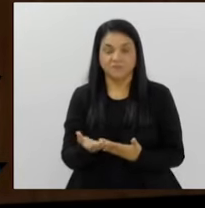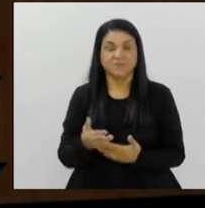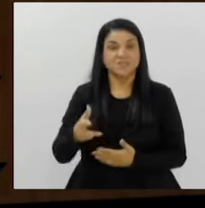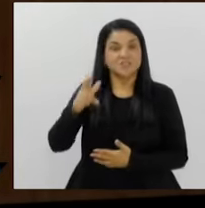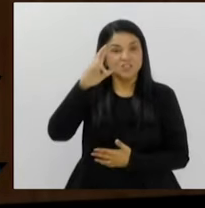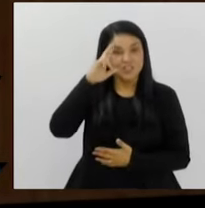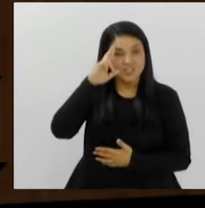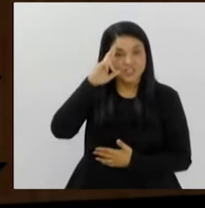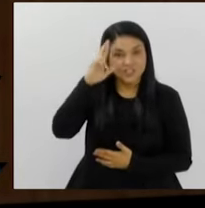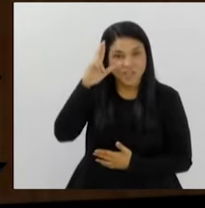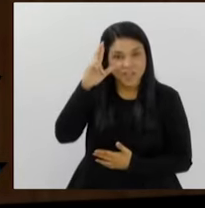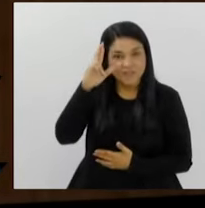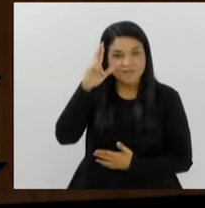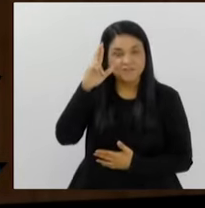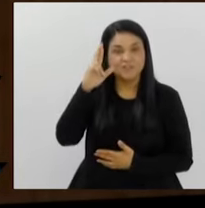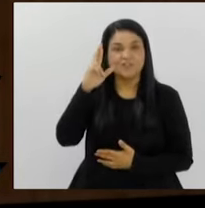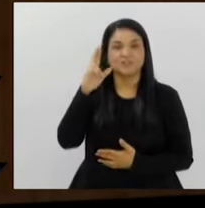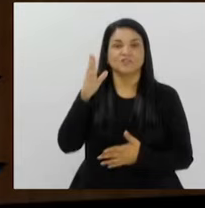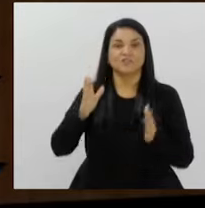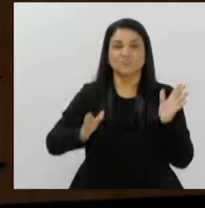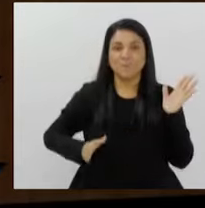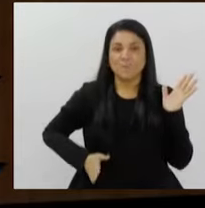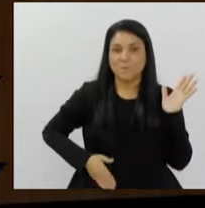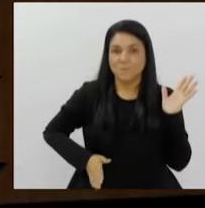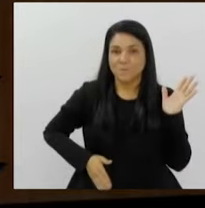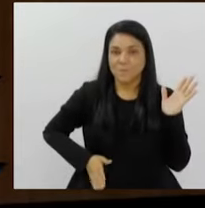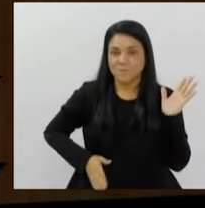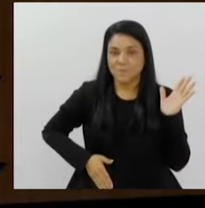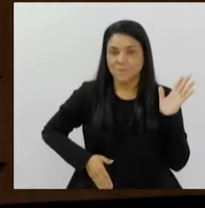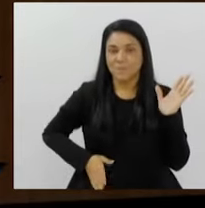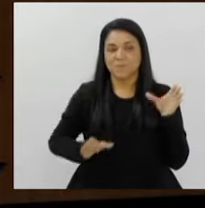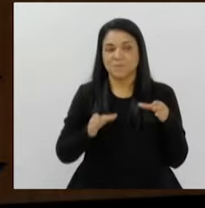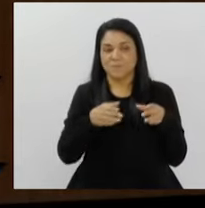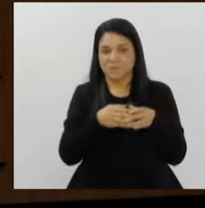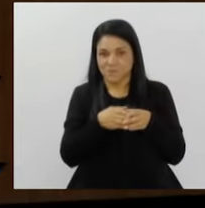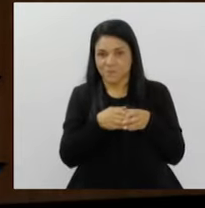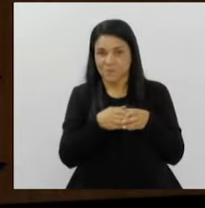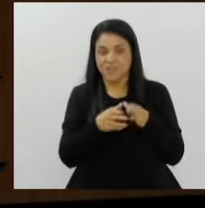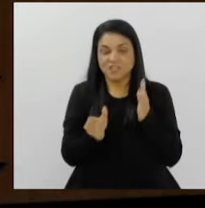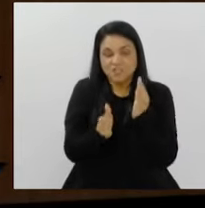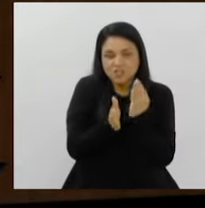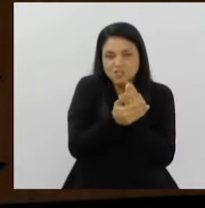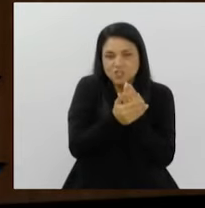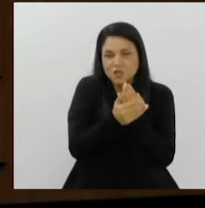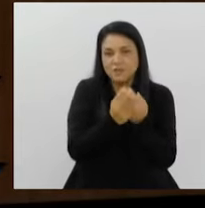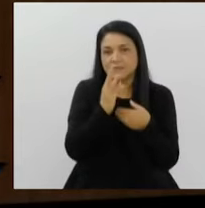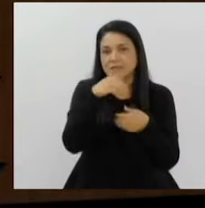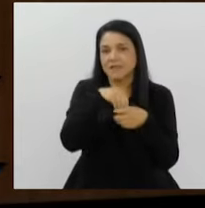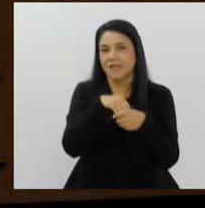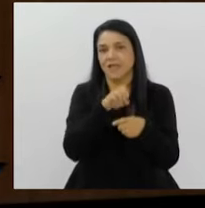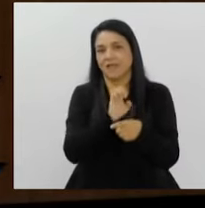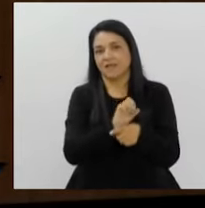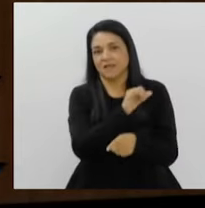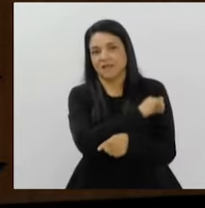Chefes de organizações criminosas de outros estados estão se escondendo no Rio de Janeiro como nunca.